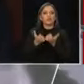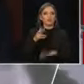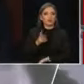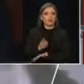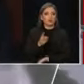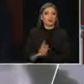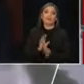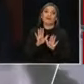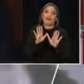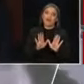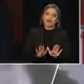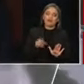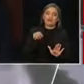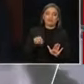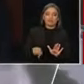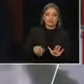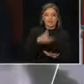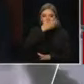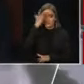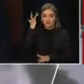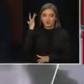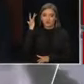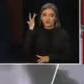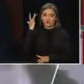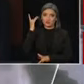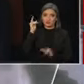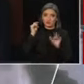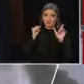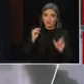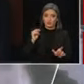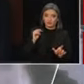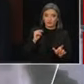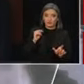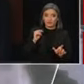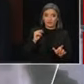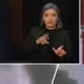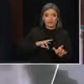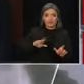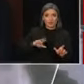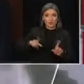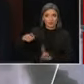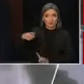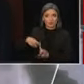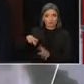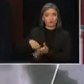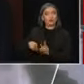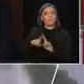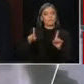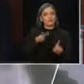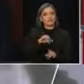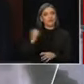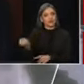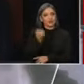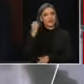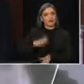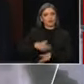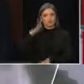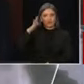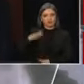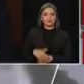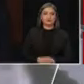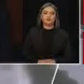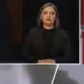a finalidade do agente, embora não se confunda com o tipo penal em si, agrava a conduta.